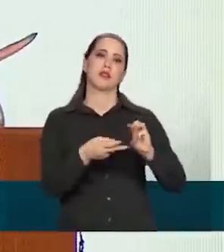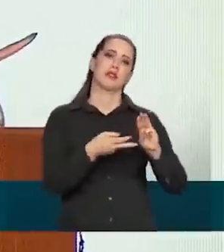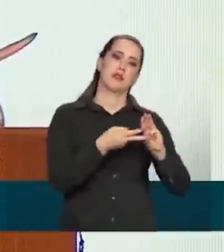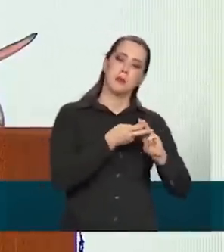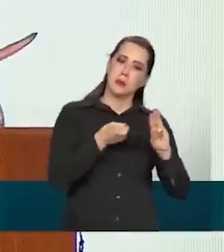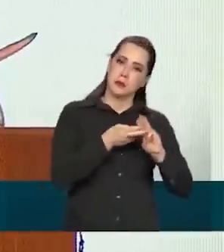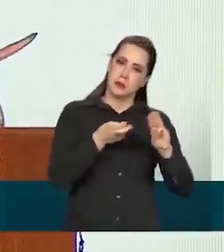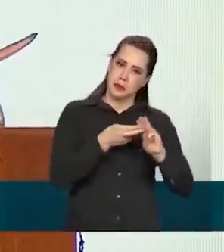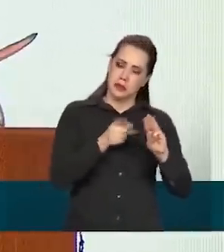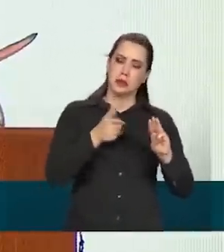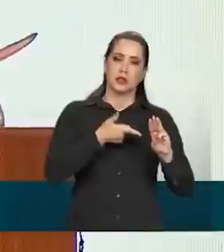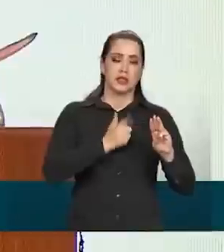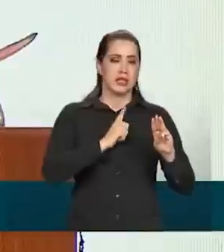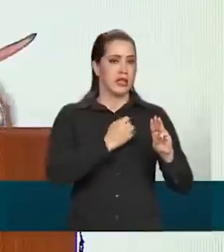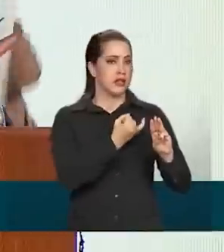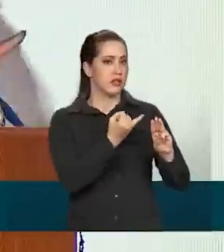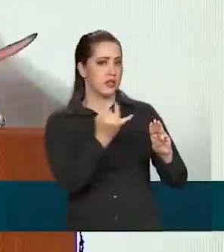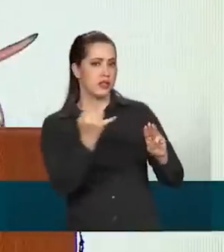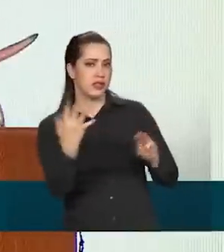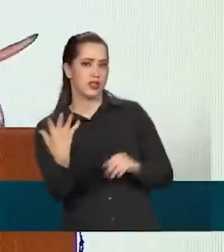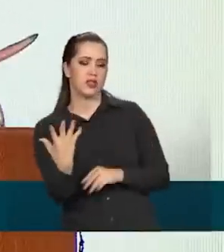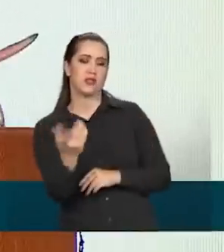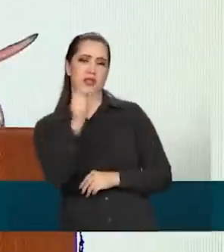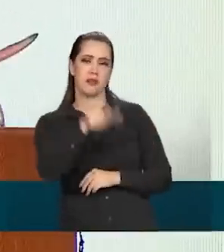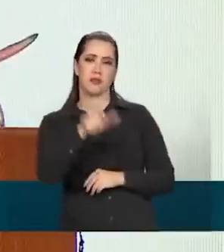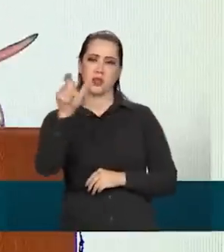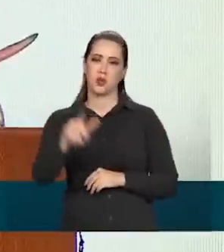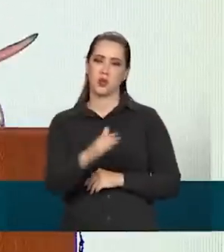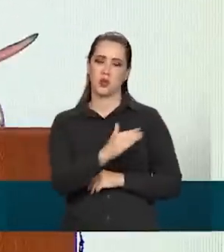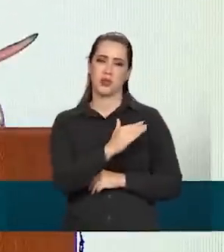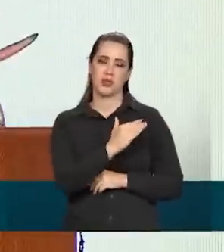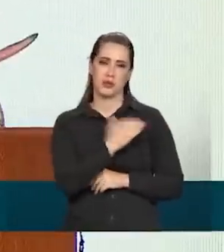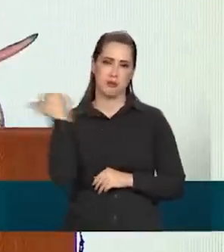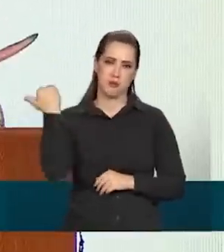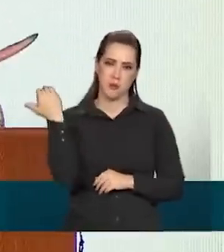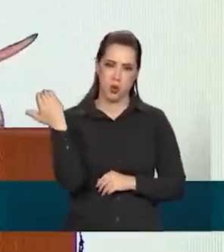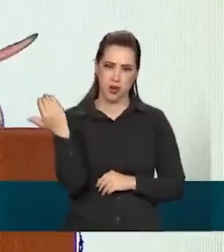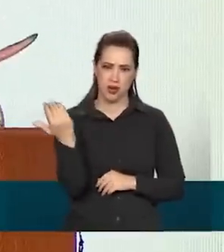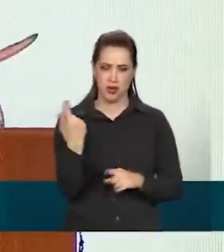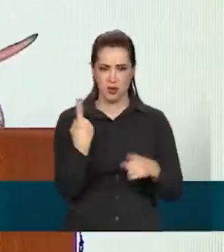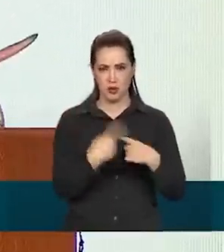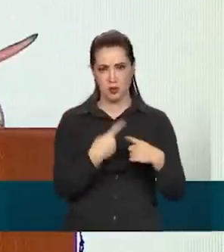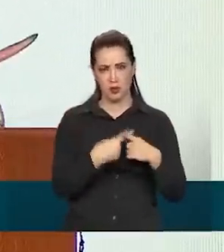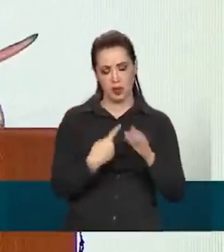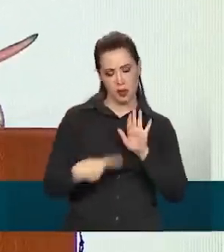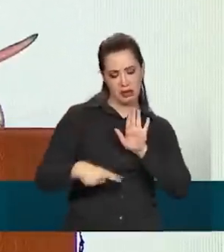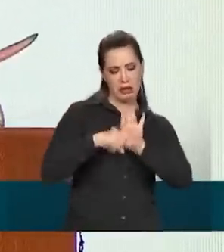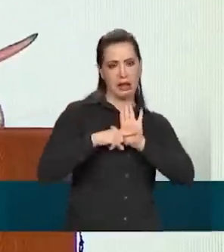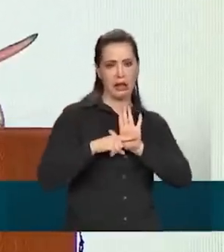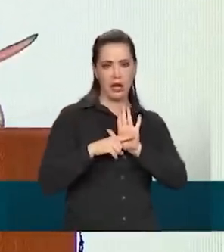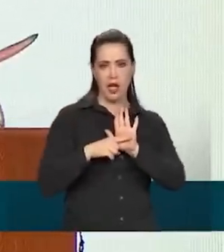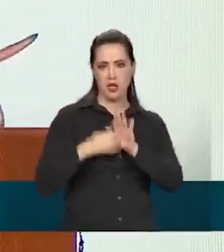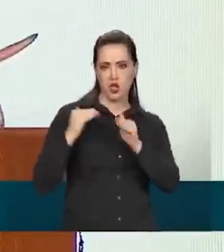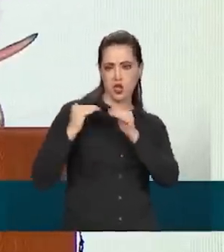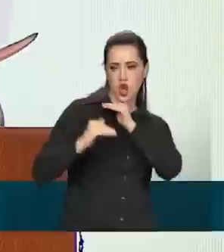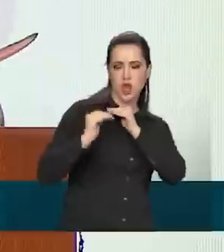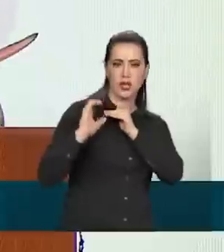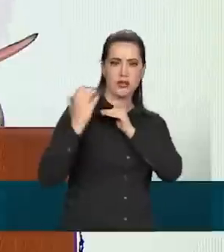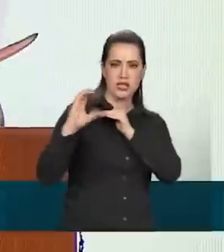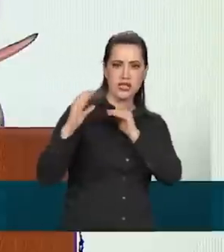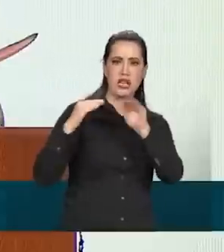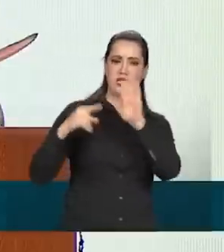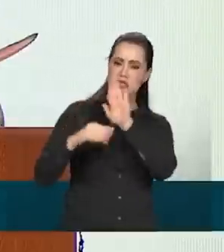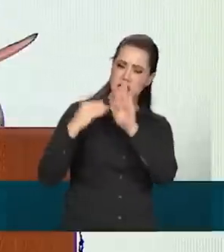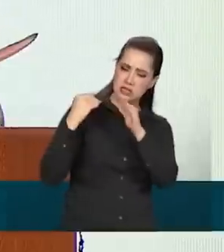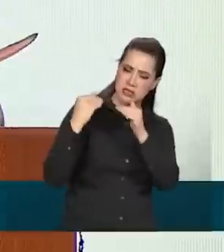tiveram milhares de vidas ceifadas pelo negacionismo científico e criminoso do